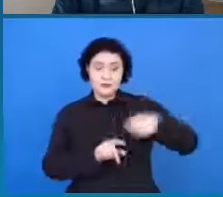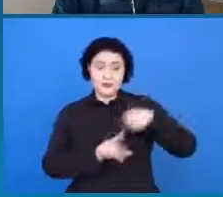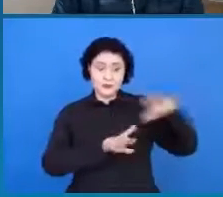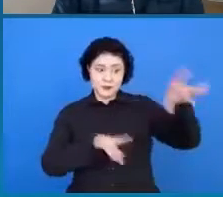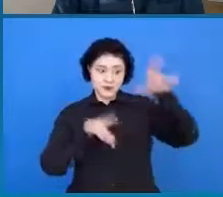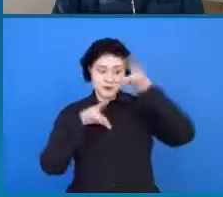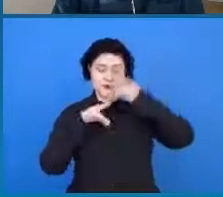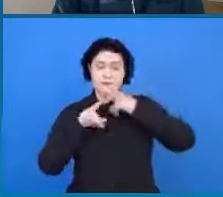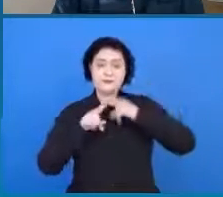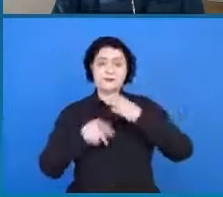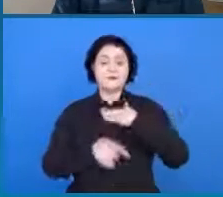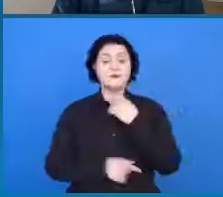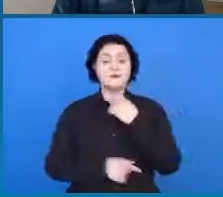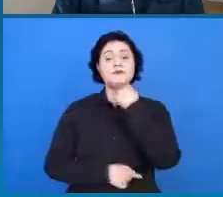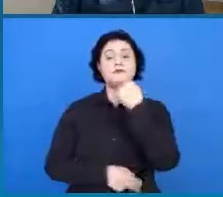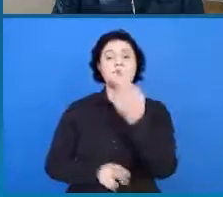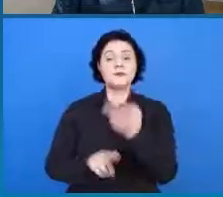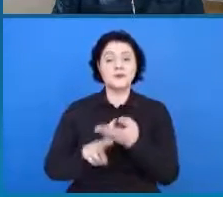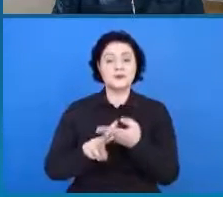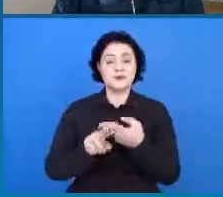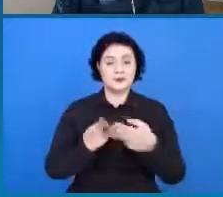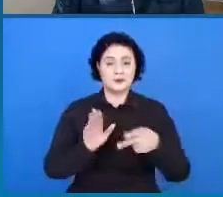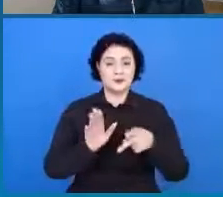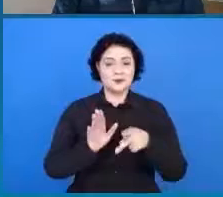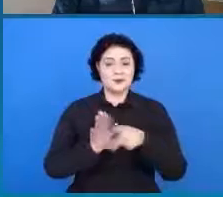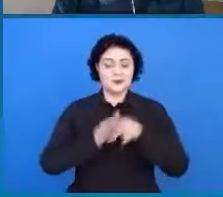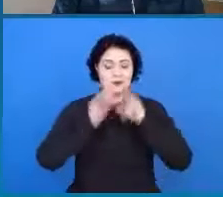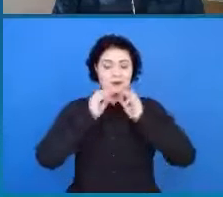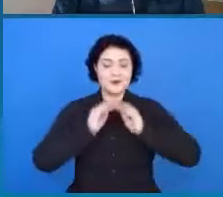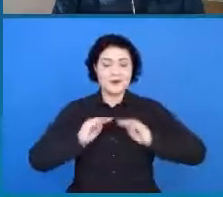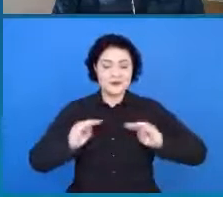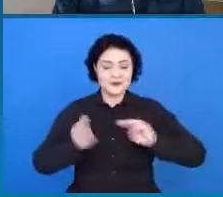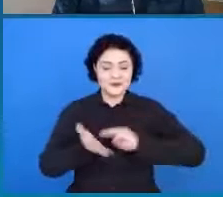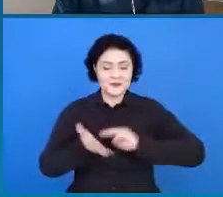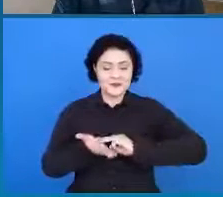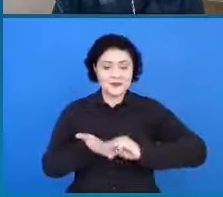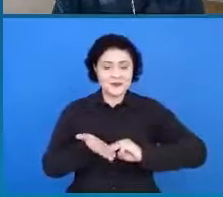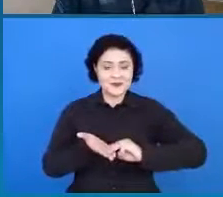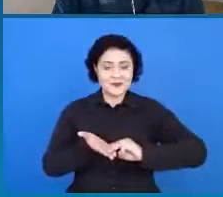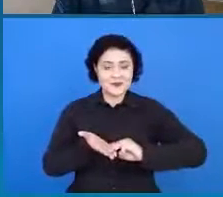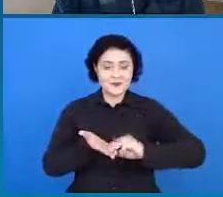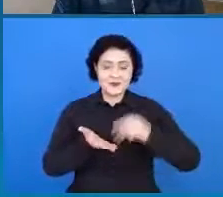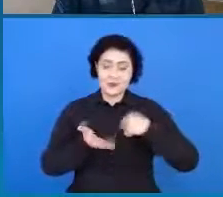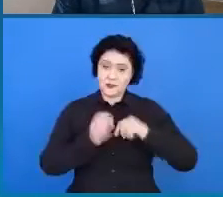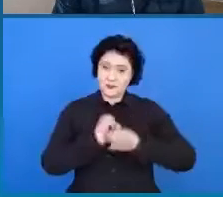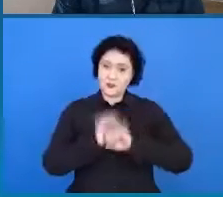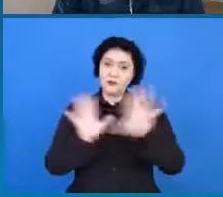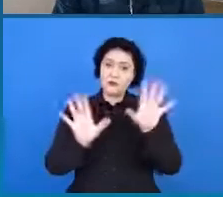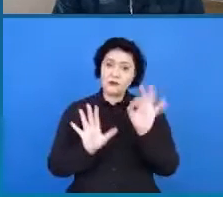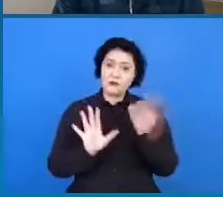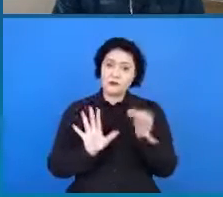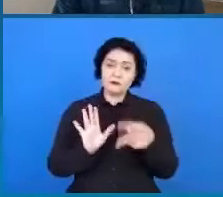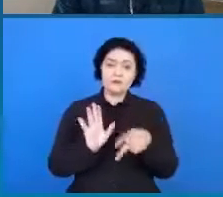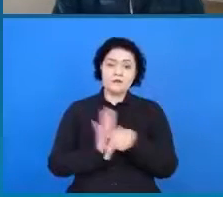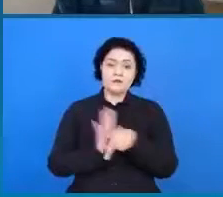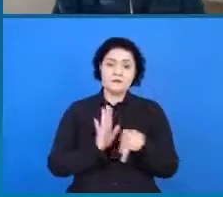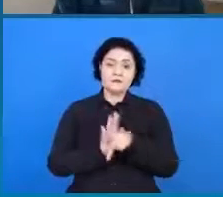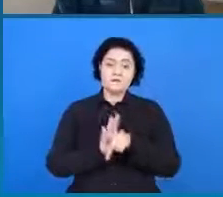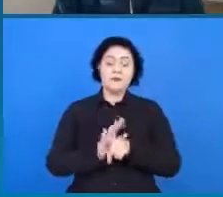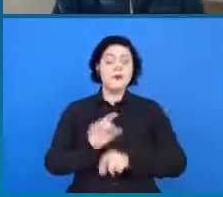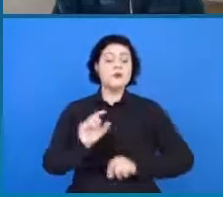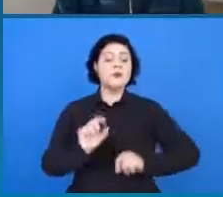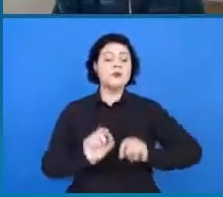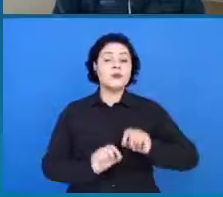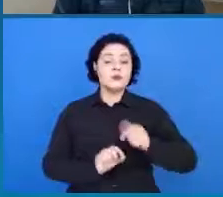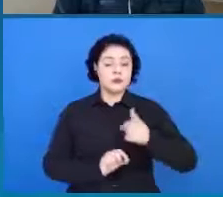e a minha voz é utilizada para enviar essas mensagens eu tenho muito Claro na minha cabeça de